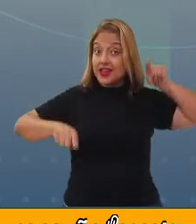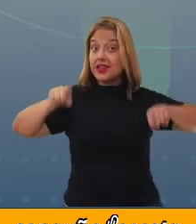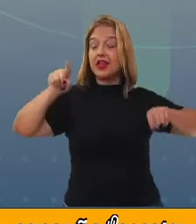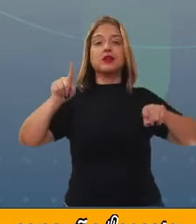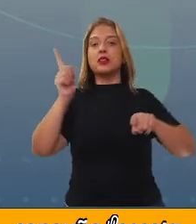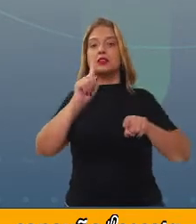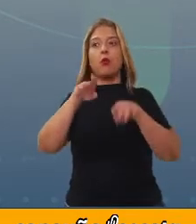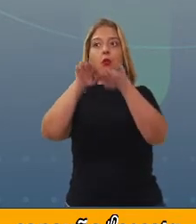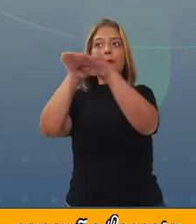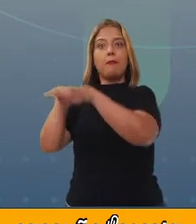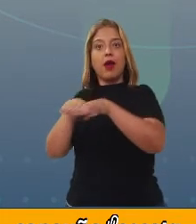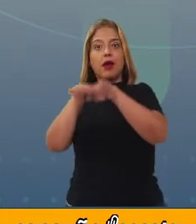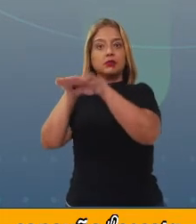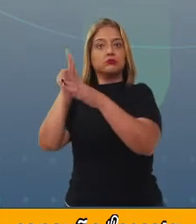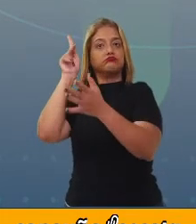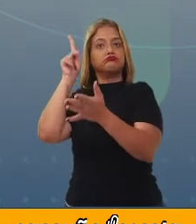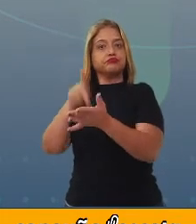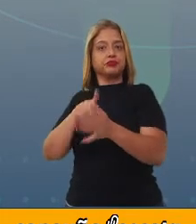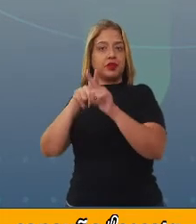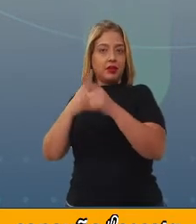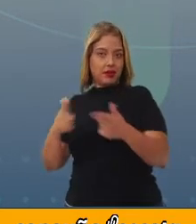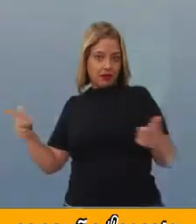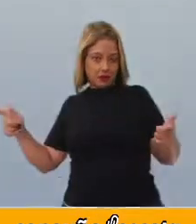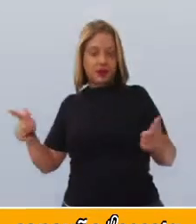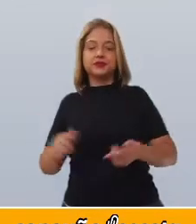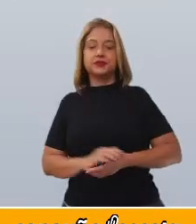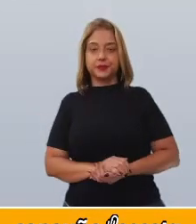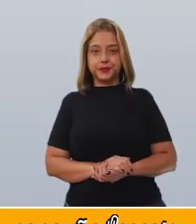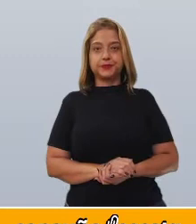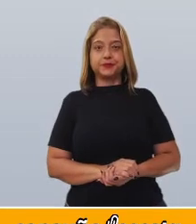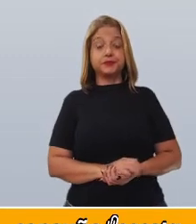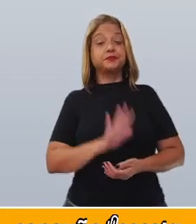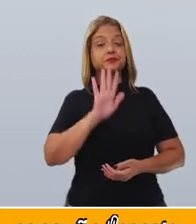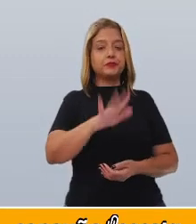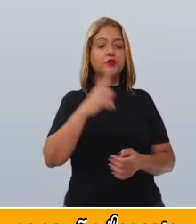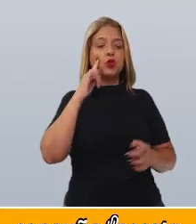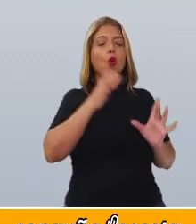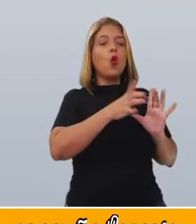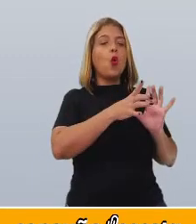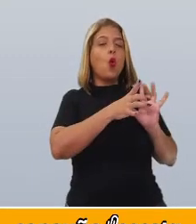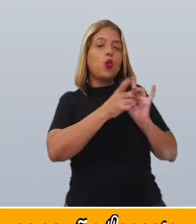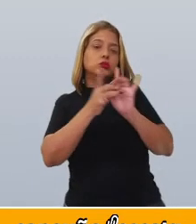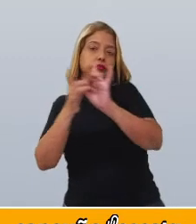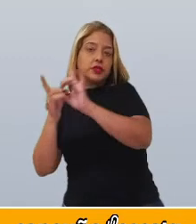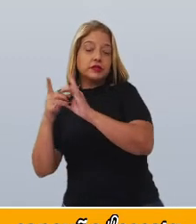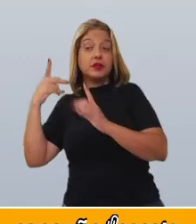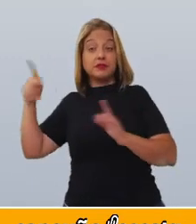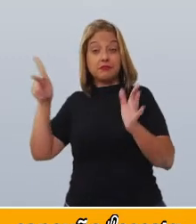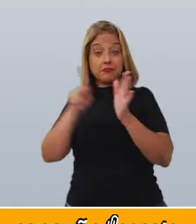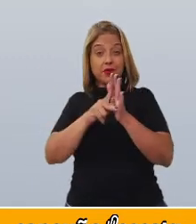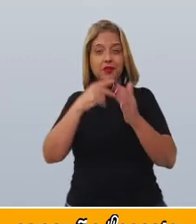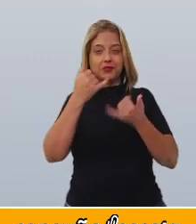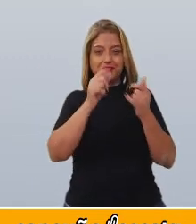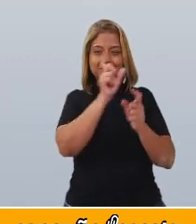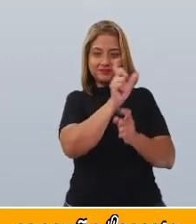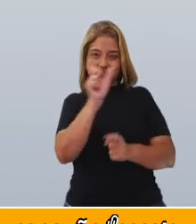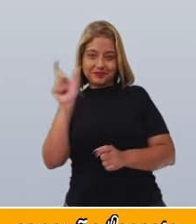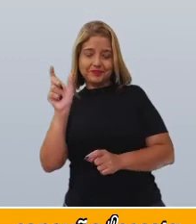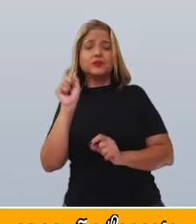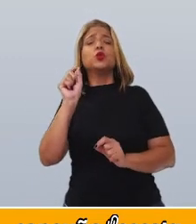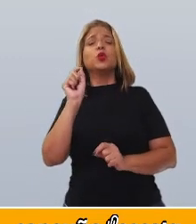não padrão da língua. Por fim, no contexto da tirinha, o que essas palavras